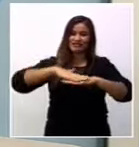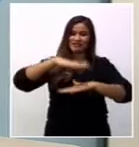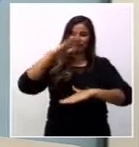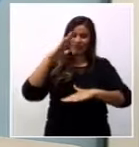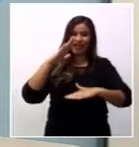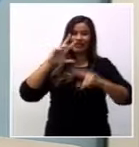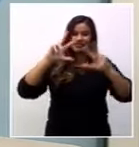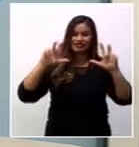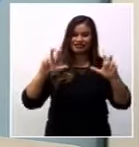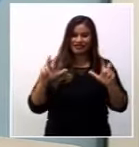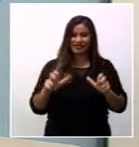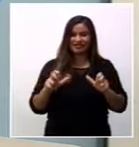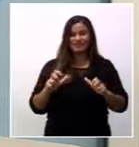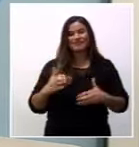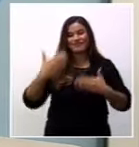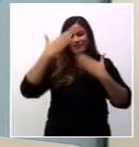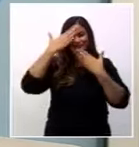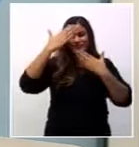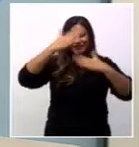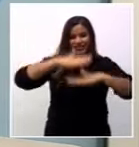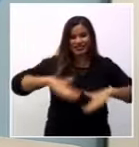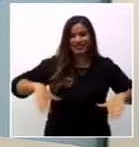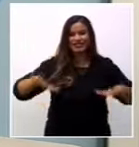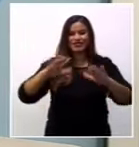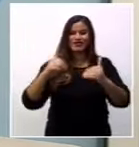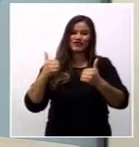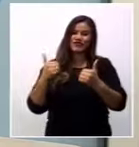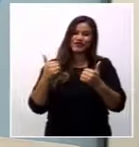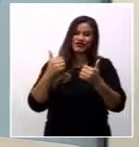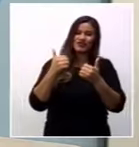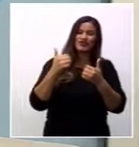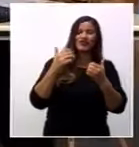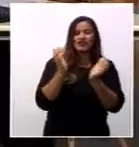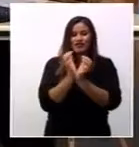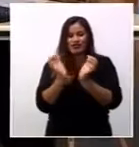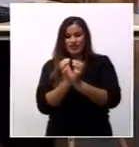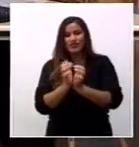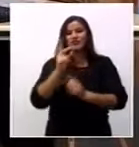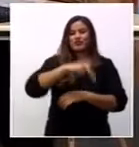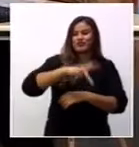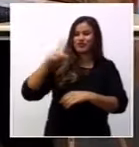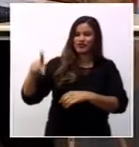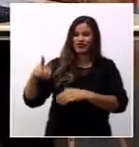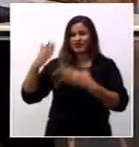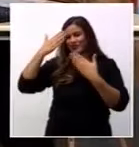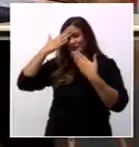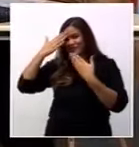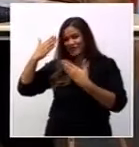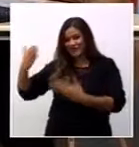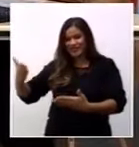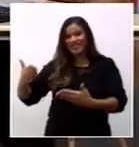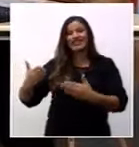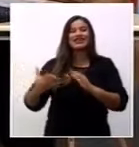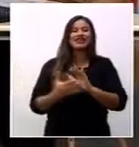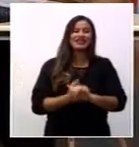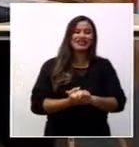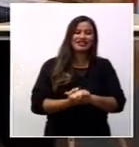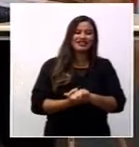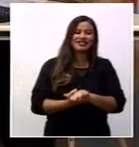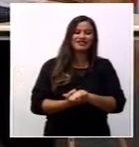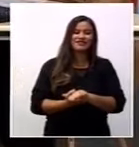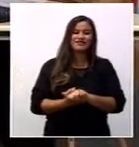sobre essa temática. Agradeço a todos que acompanharam, a toda a produção, a professora Milene, né, super parceira,